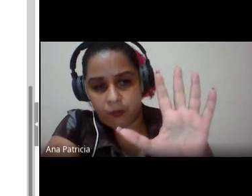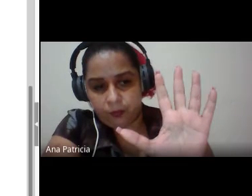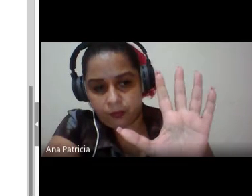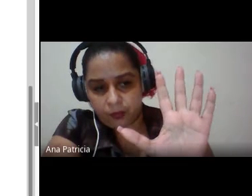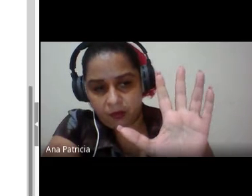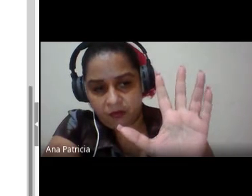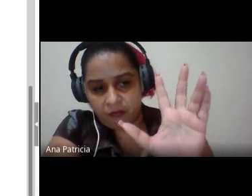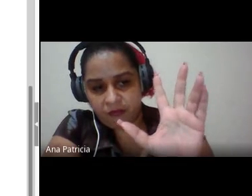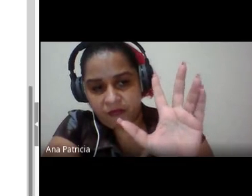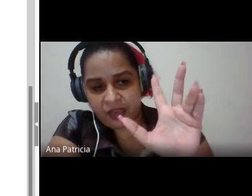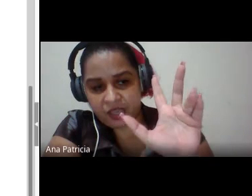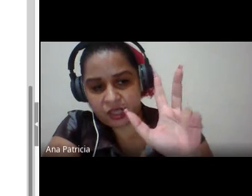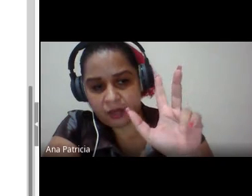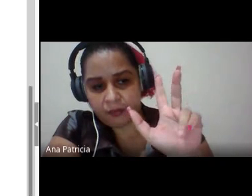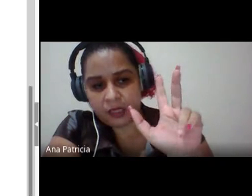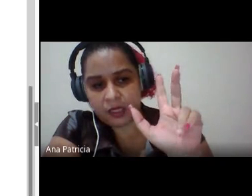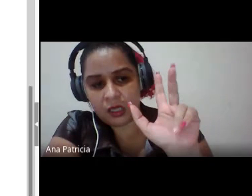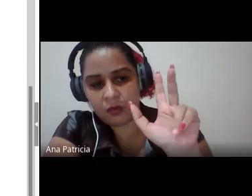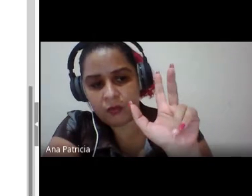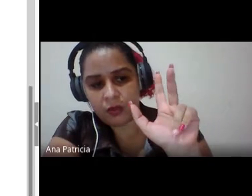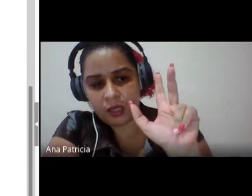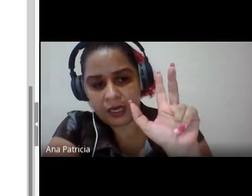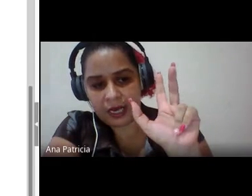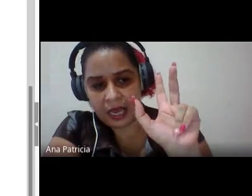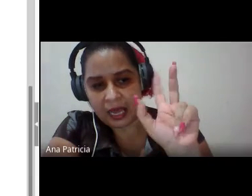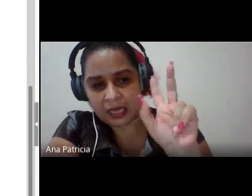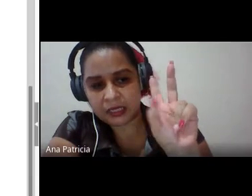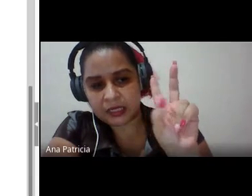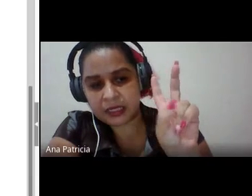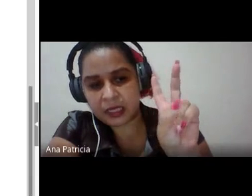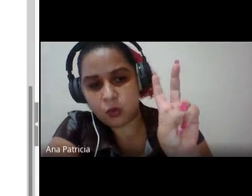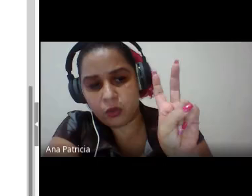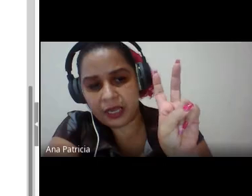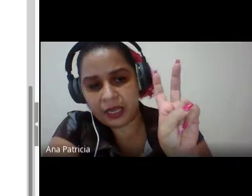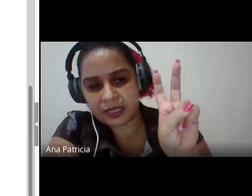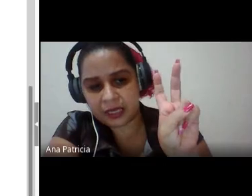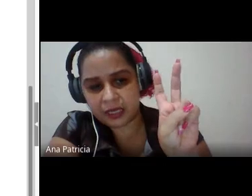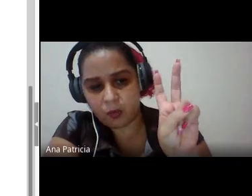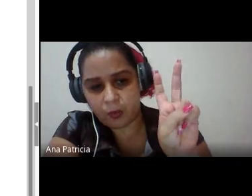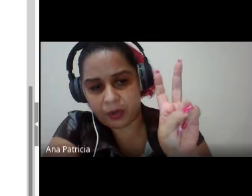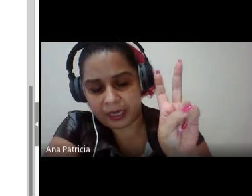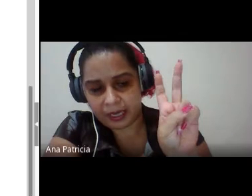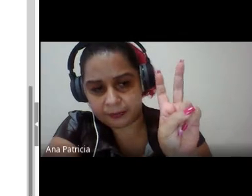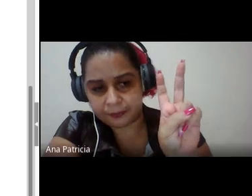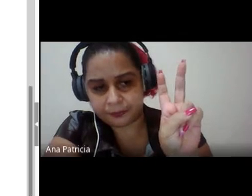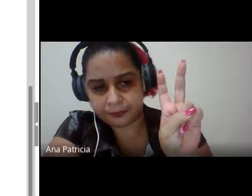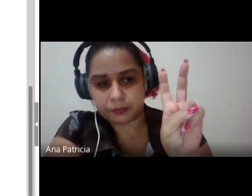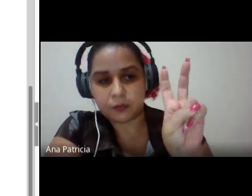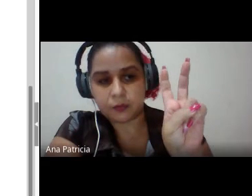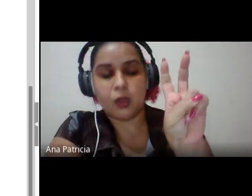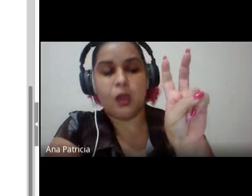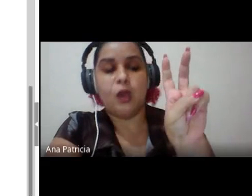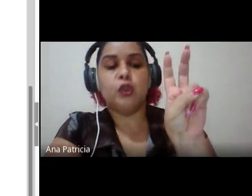mão, fecha mindinho e anelar, segura eles aqui com o polegar,